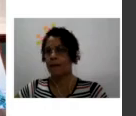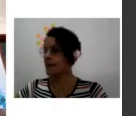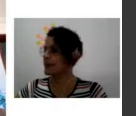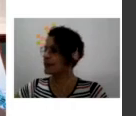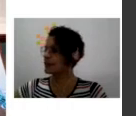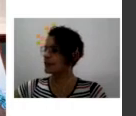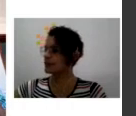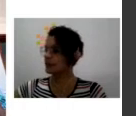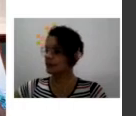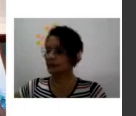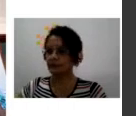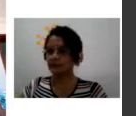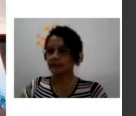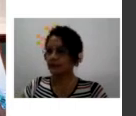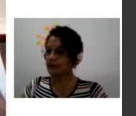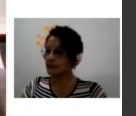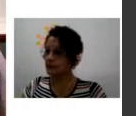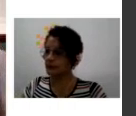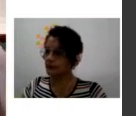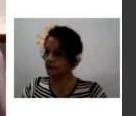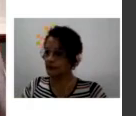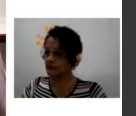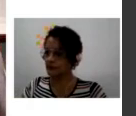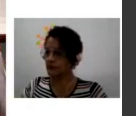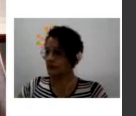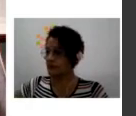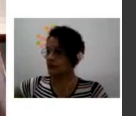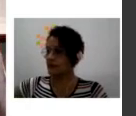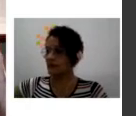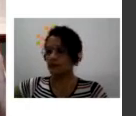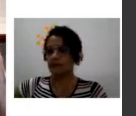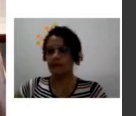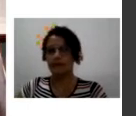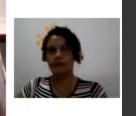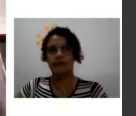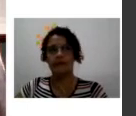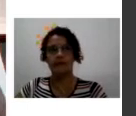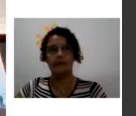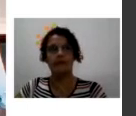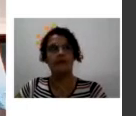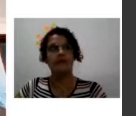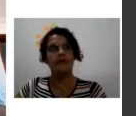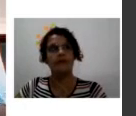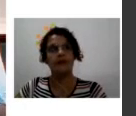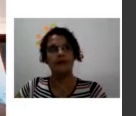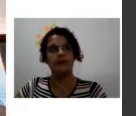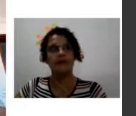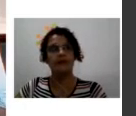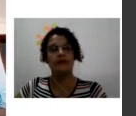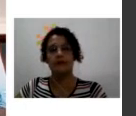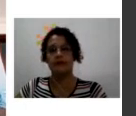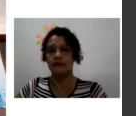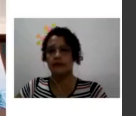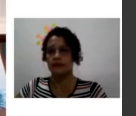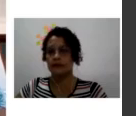uma experiência para mim muito gratificante, né? Que eu espero que esse ano a gente possa manter isso para discutir outras questões da licenciatura. Temos aí